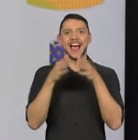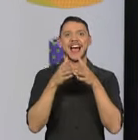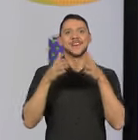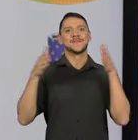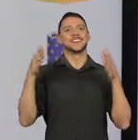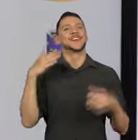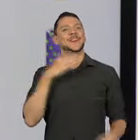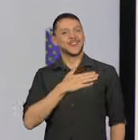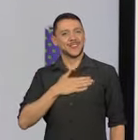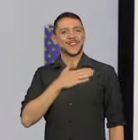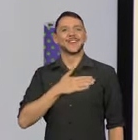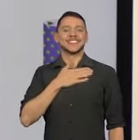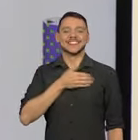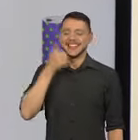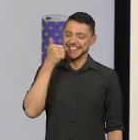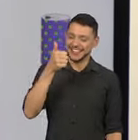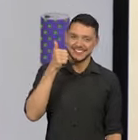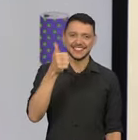Gostei.